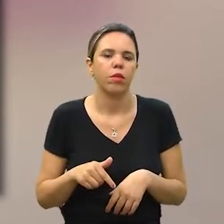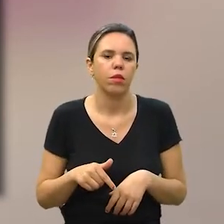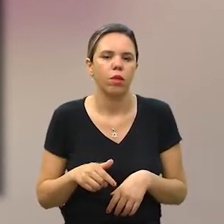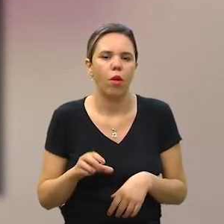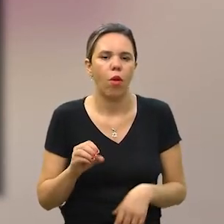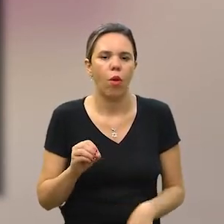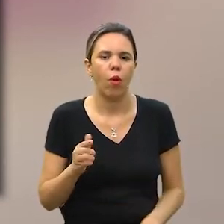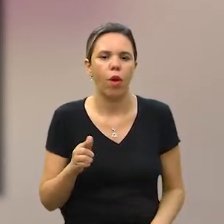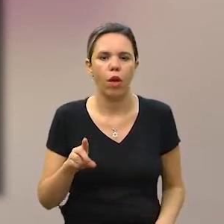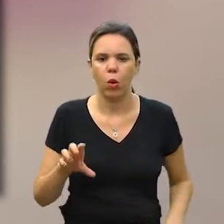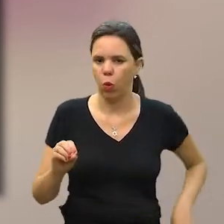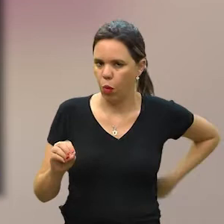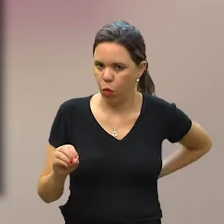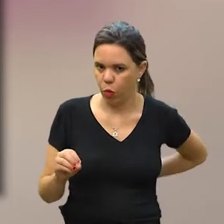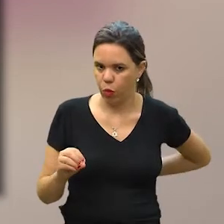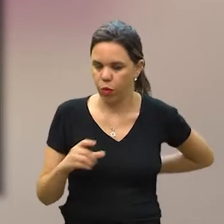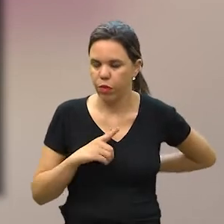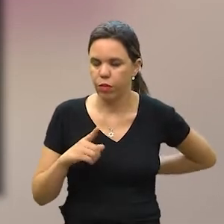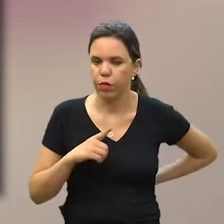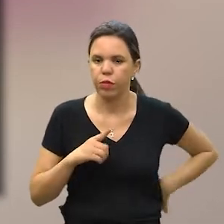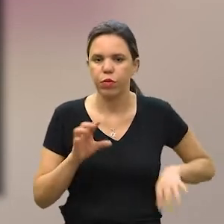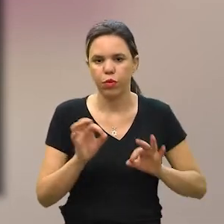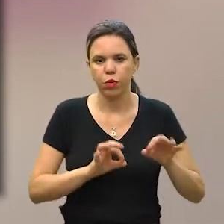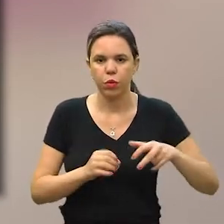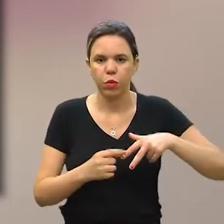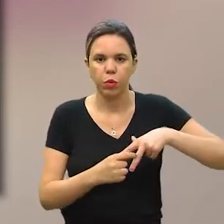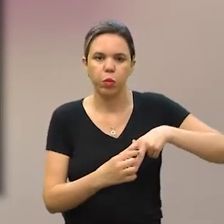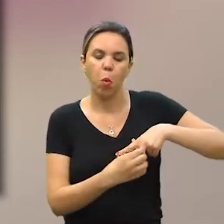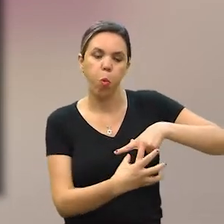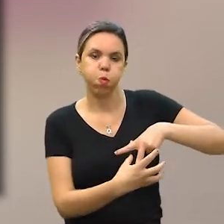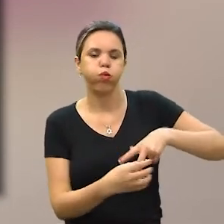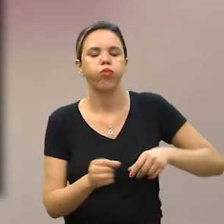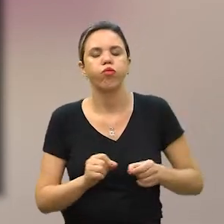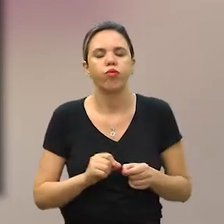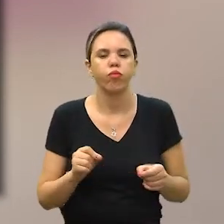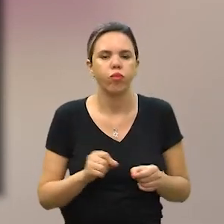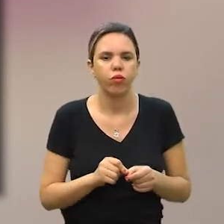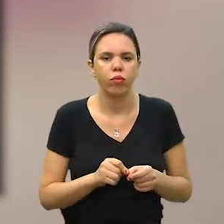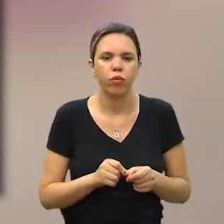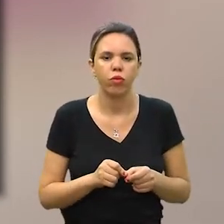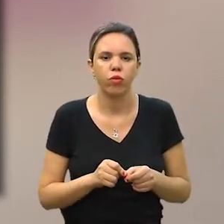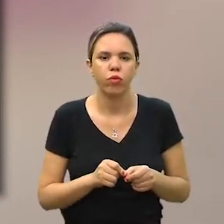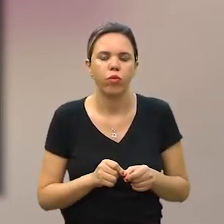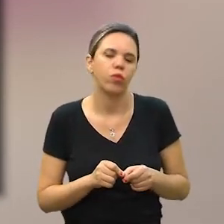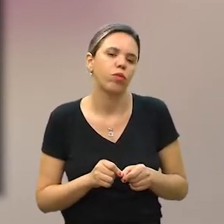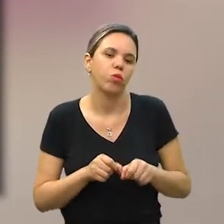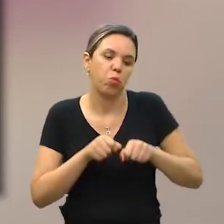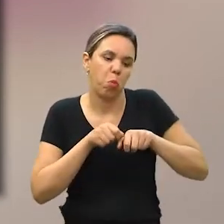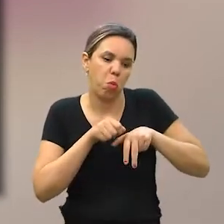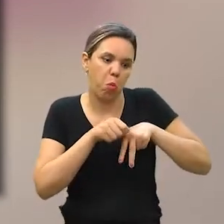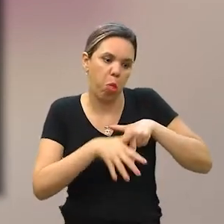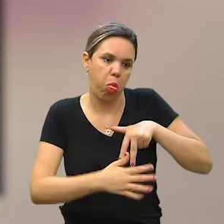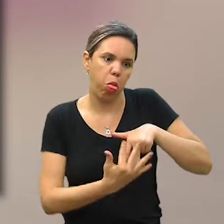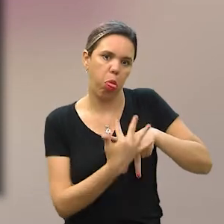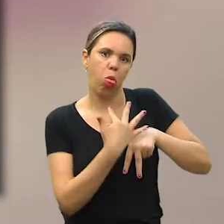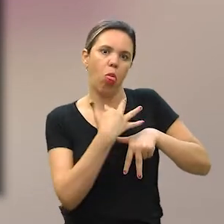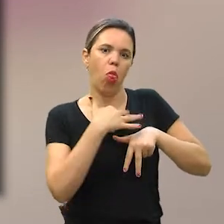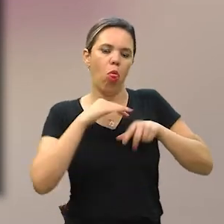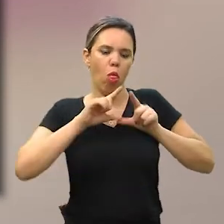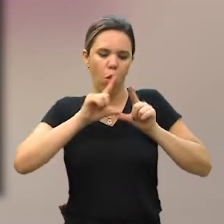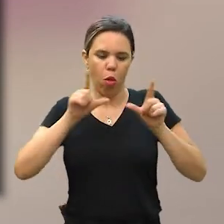aquele coágulo, aquele trombo que formou na perna, ele se desprender e parar no pulmão